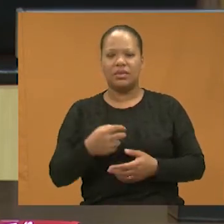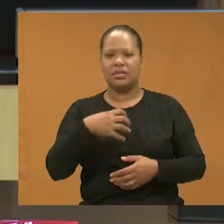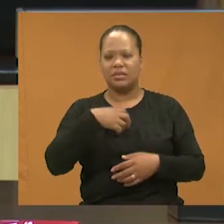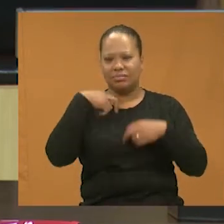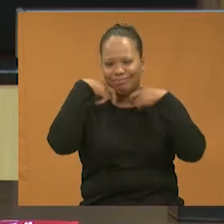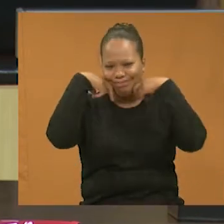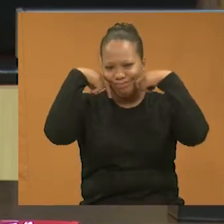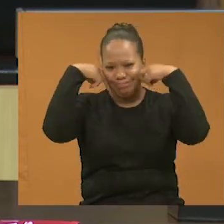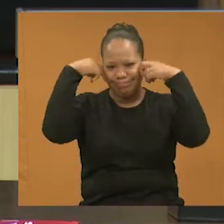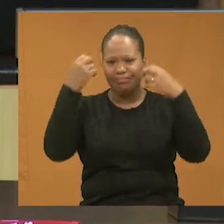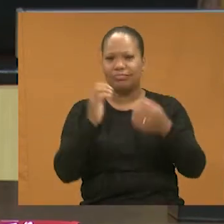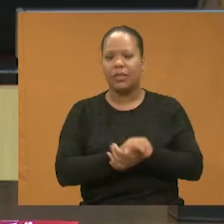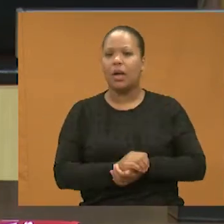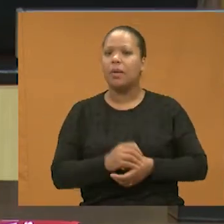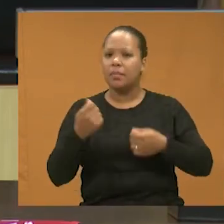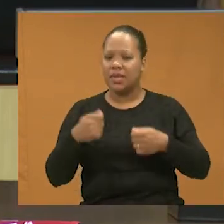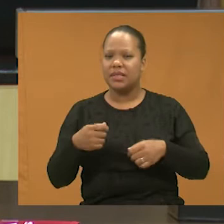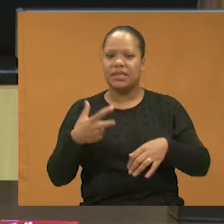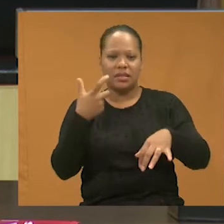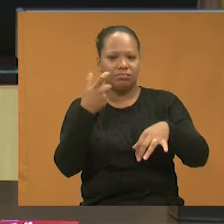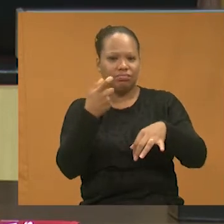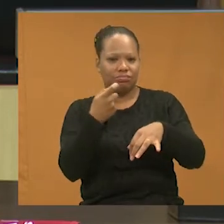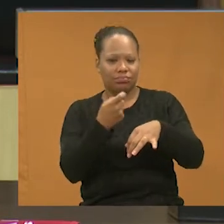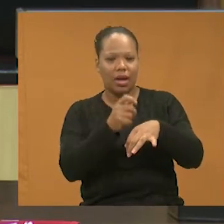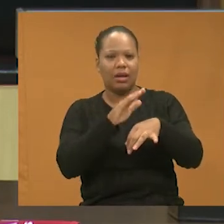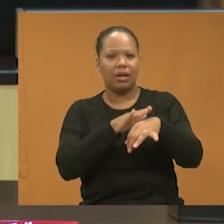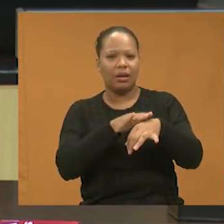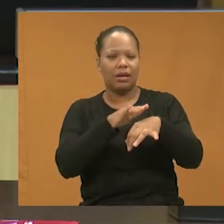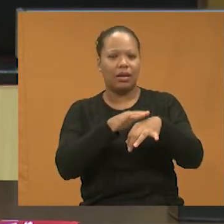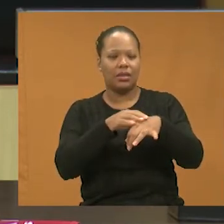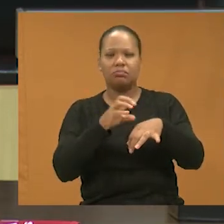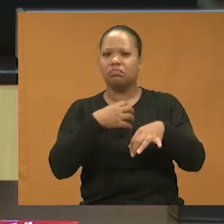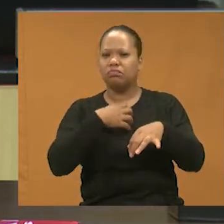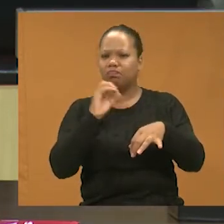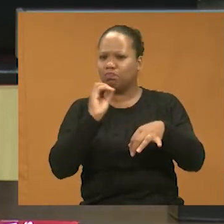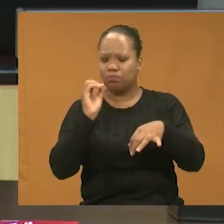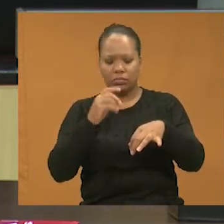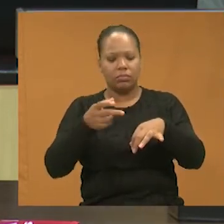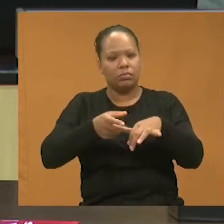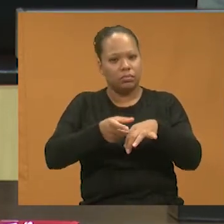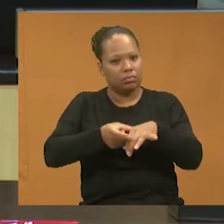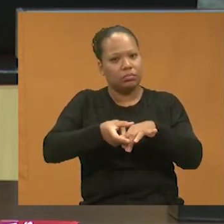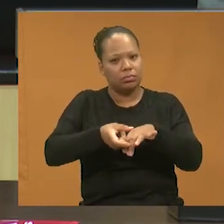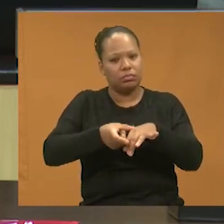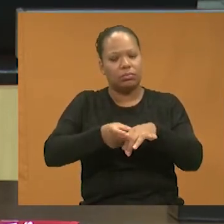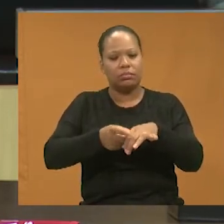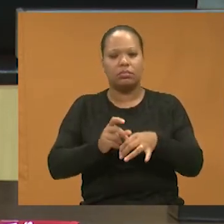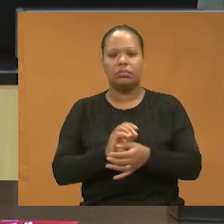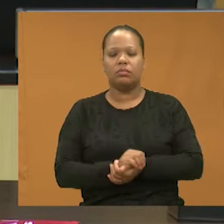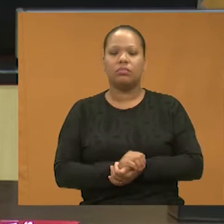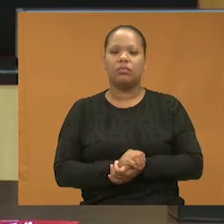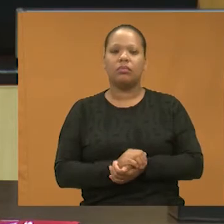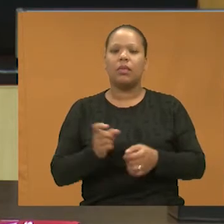humilhados quando realizado sem a sedação. Veja a confirmação de fatos semelhantes através da narrativa do médico